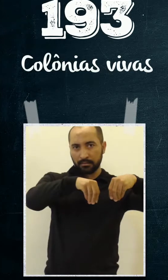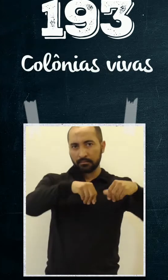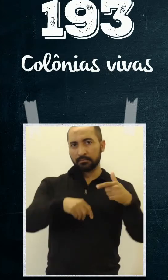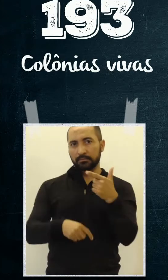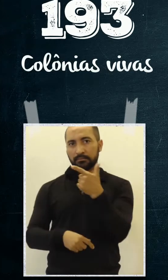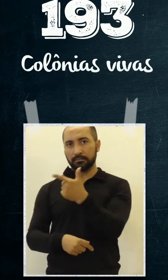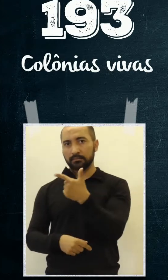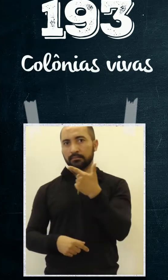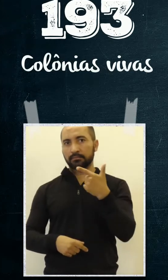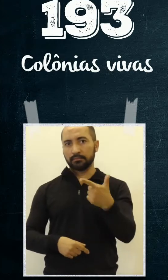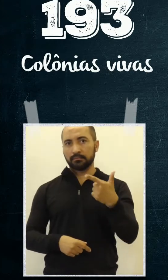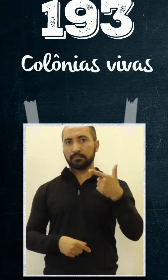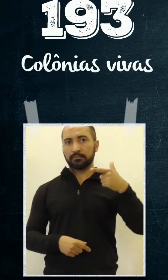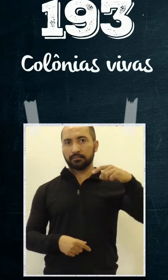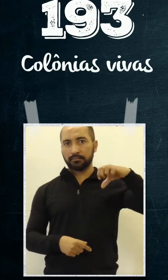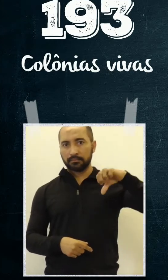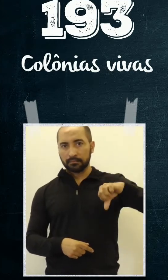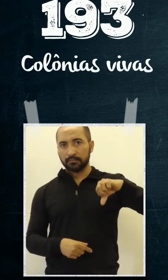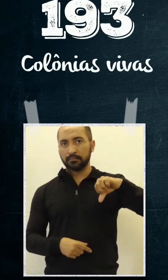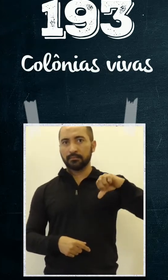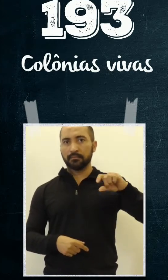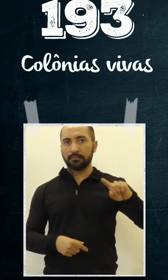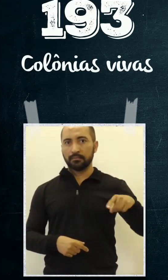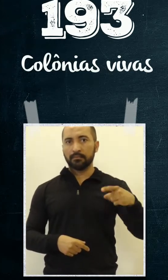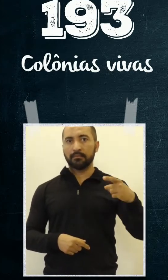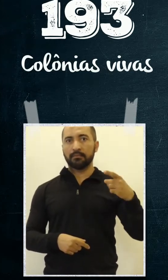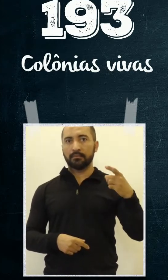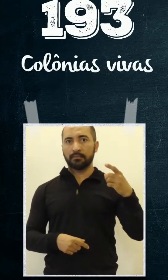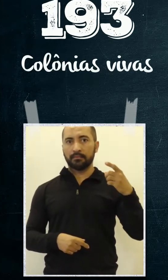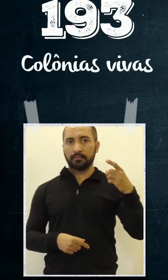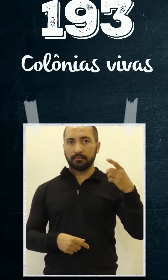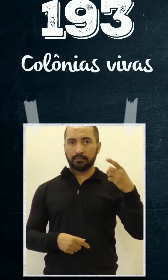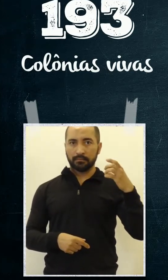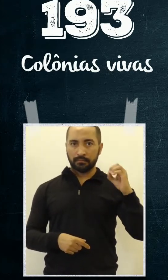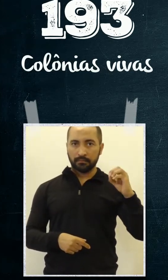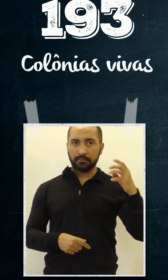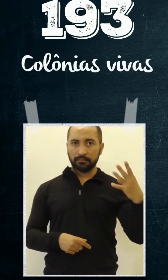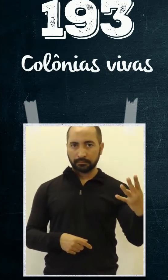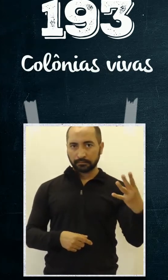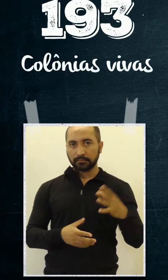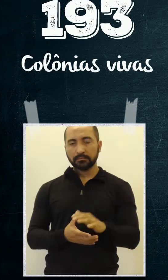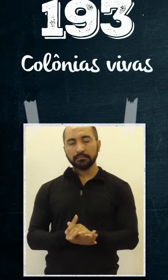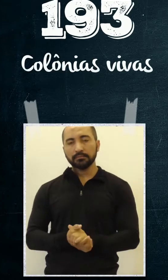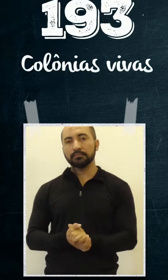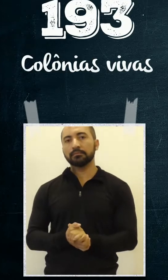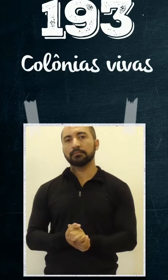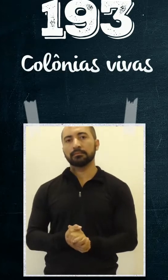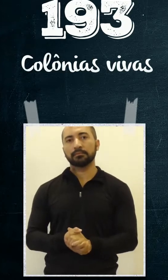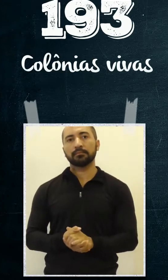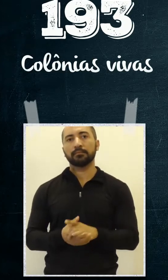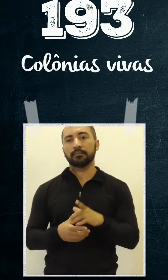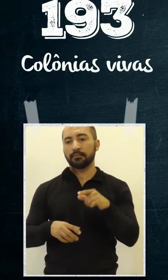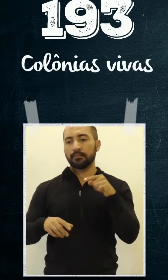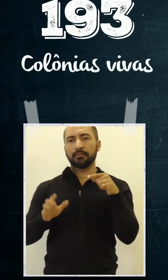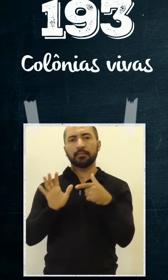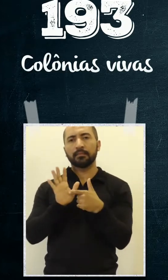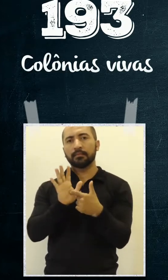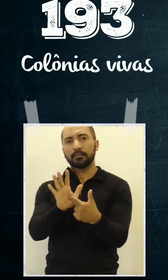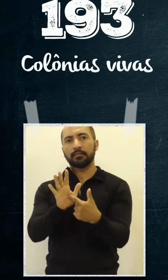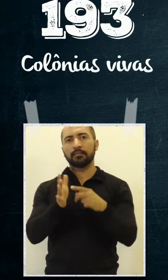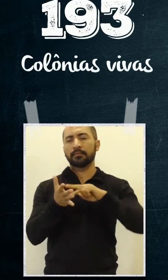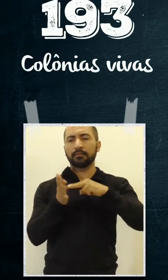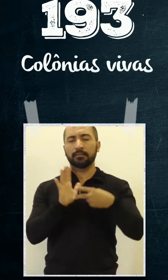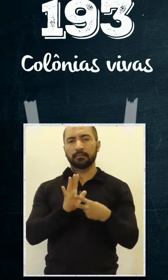229,94 micrograma por centímetro ao quadrado ao dia em potências negativas, o qual representa um valor 20 vezes maior que o limite